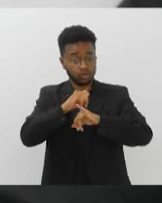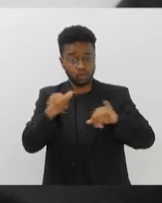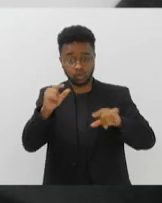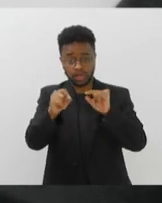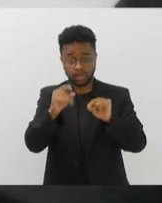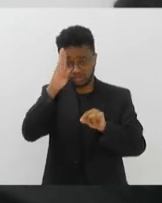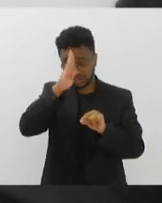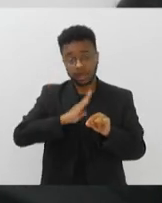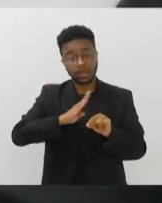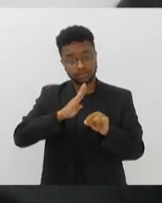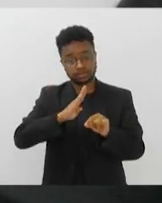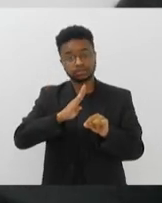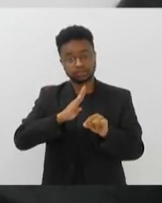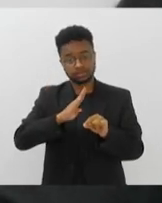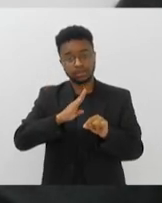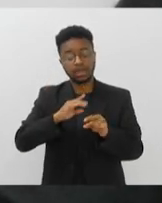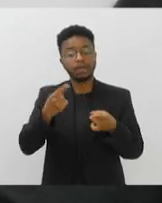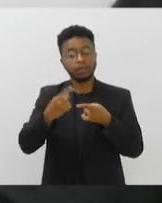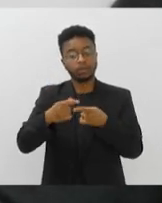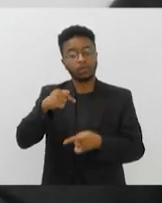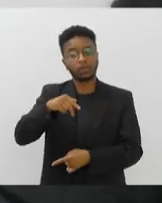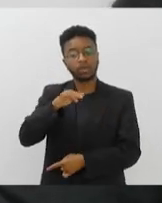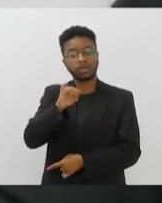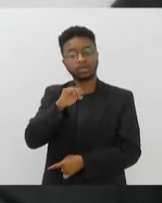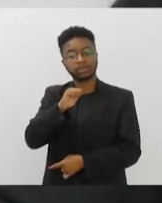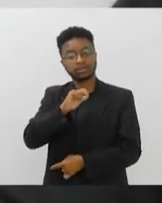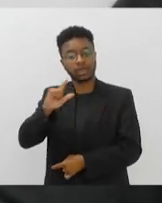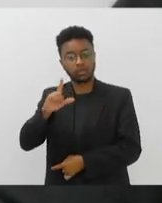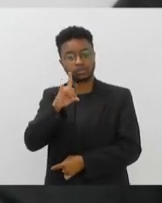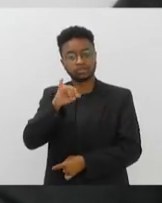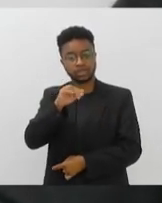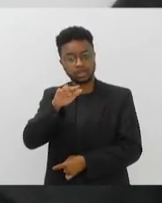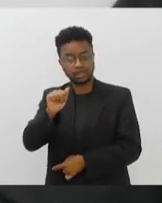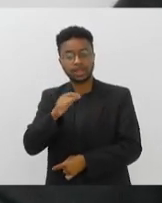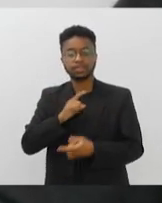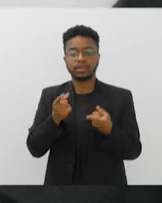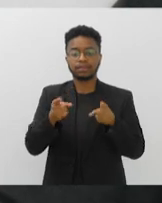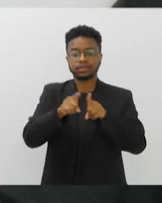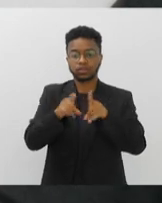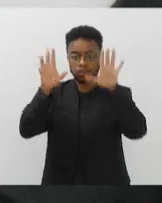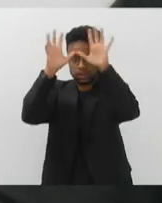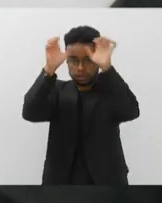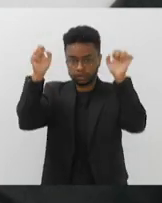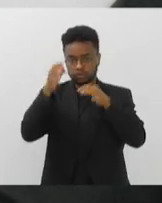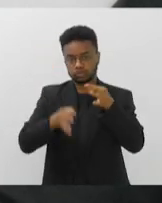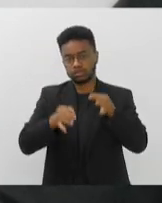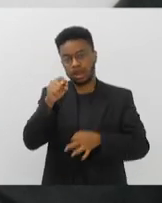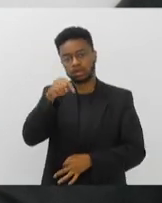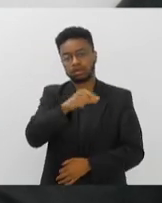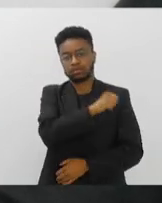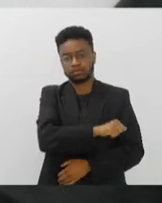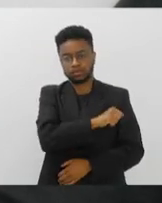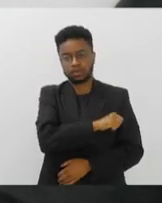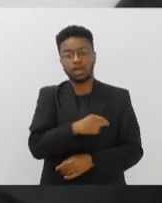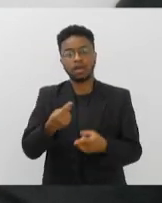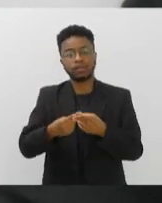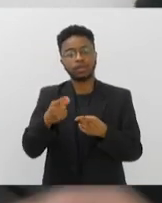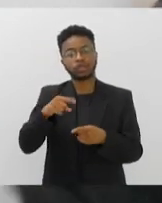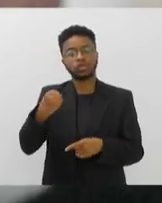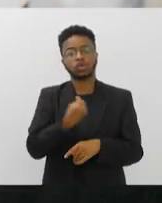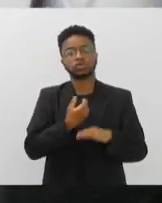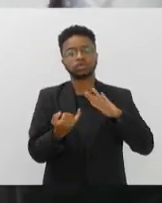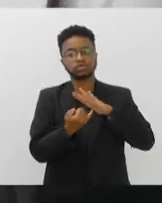gratuitamente o quintal de an tem uma parceria com o Tribunal de Justiça do Estado do Rio de Janeiro que o quintal deana Tem que